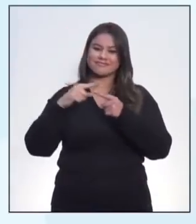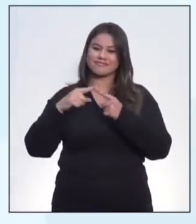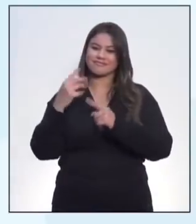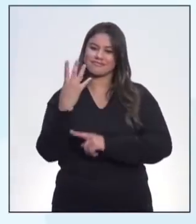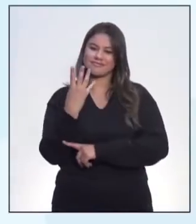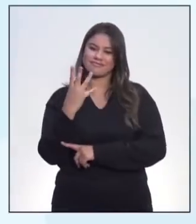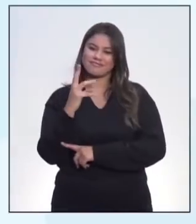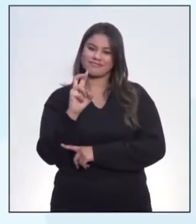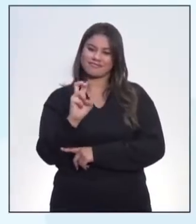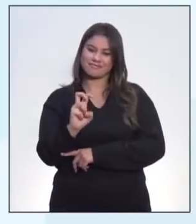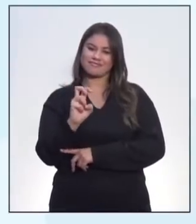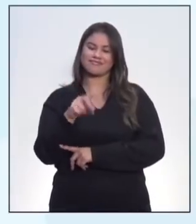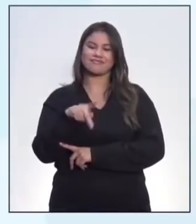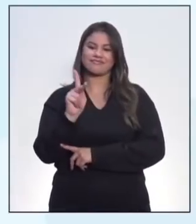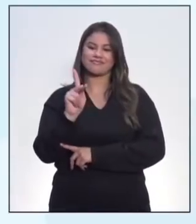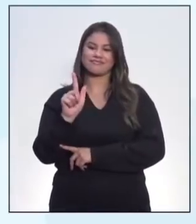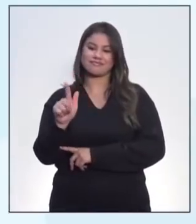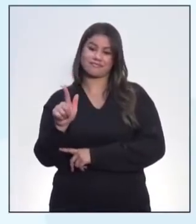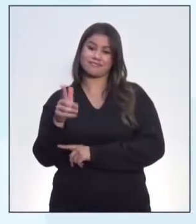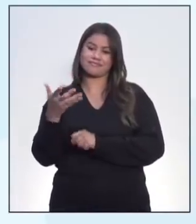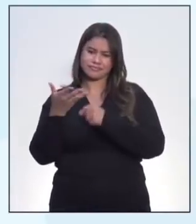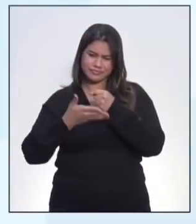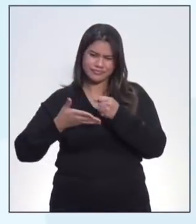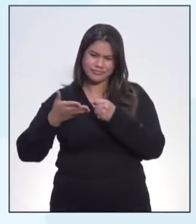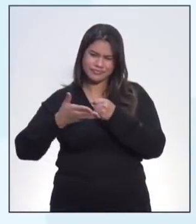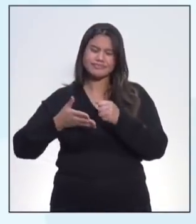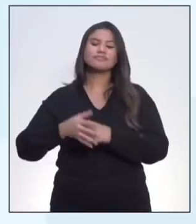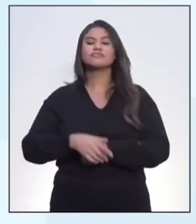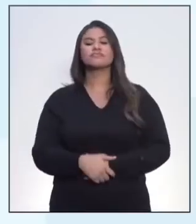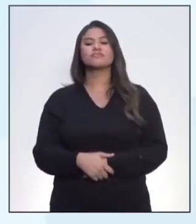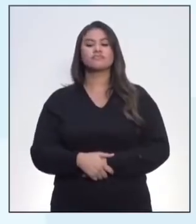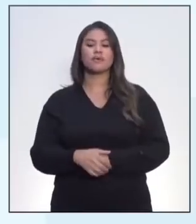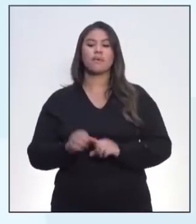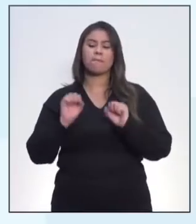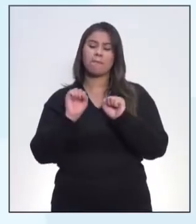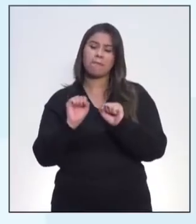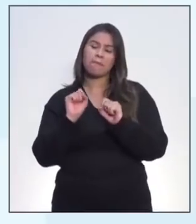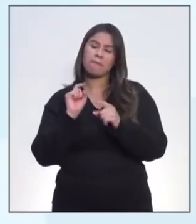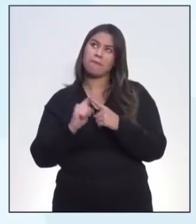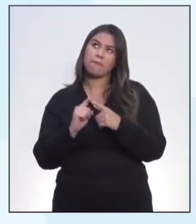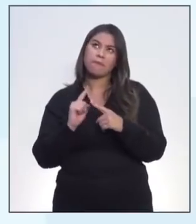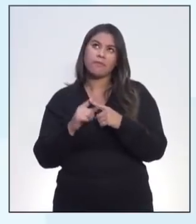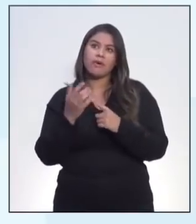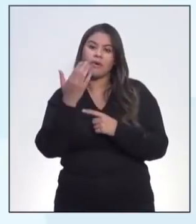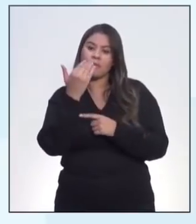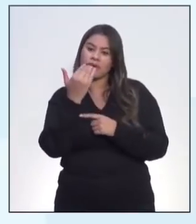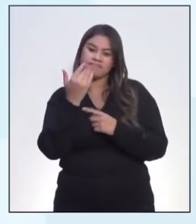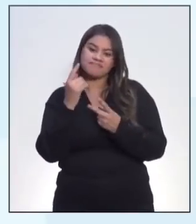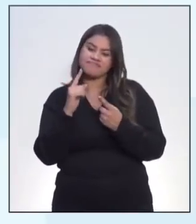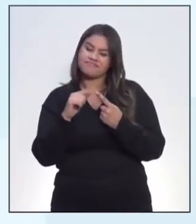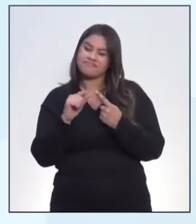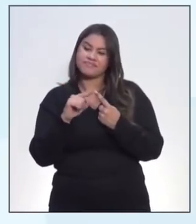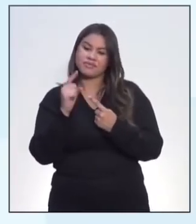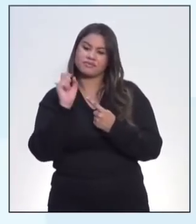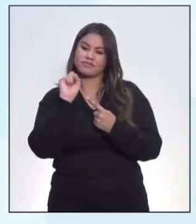em média. Um dos fatores realmente pode ser a questão do valor, né? O valor do preço. A gente